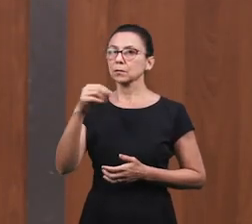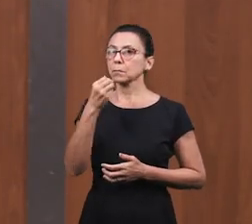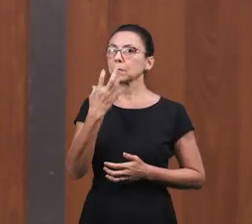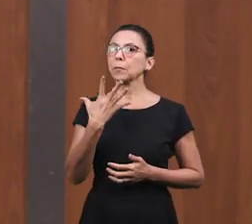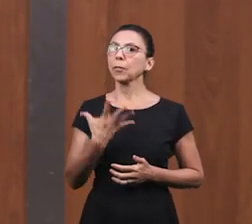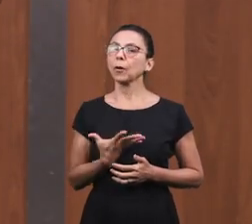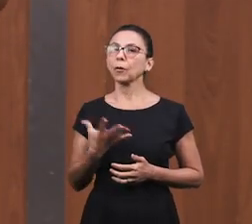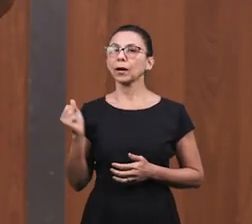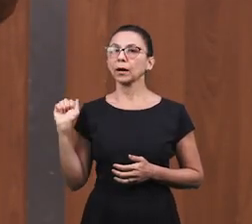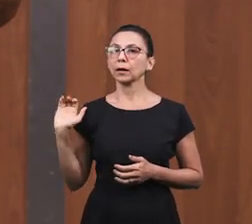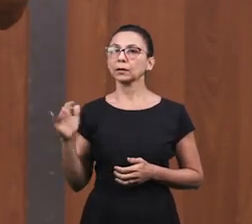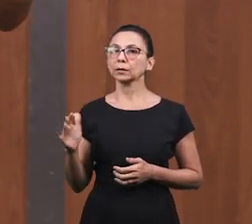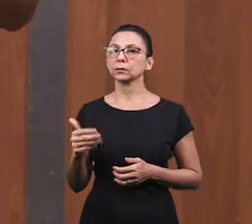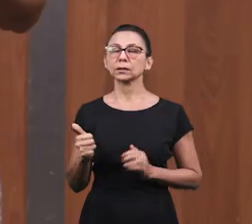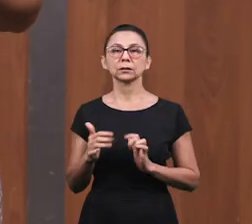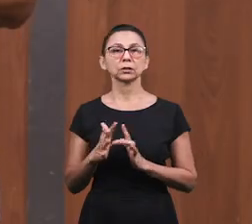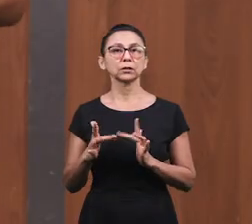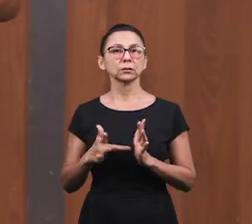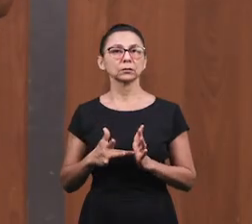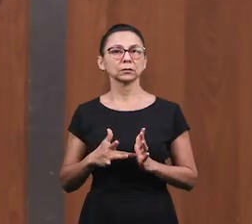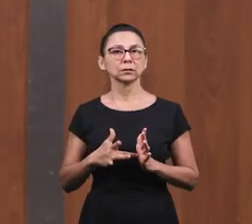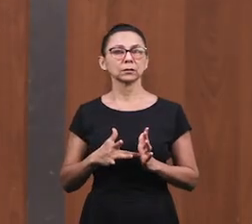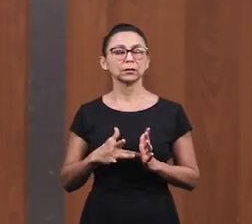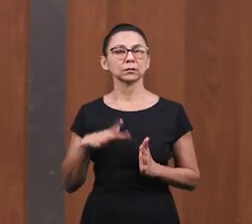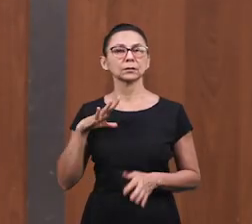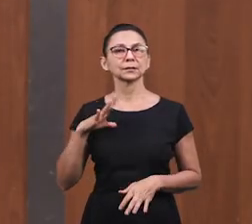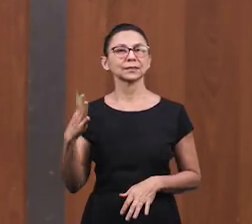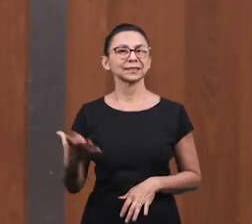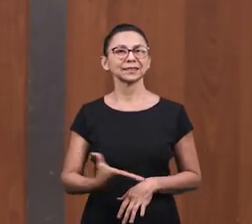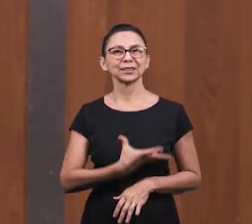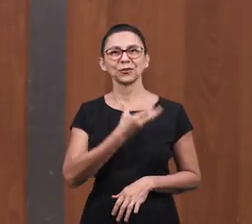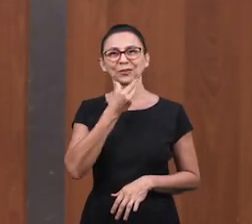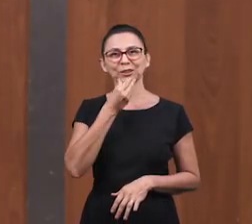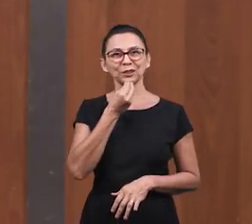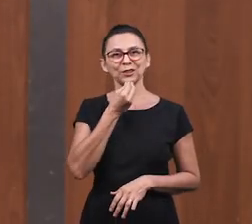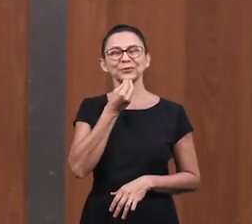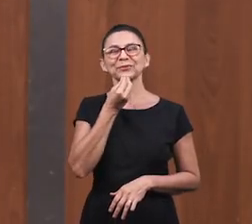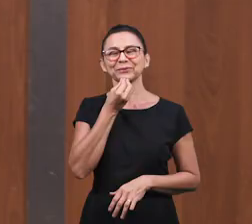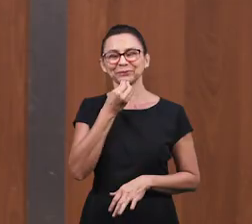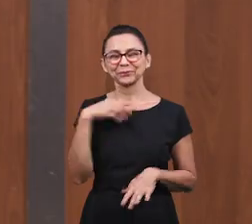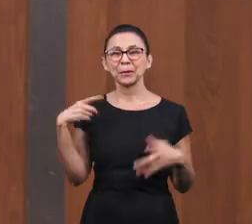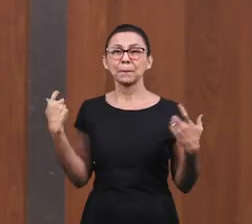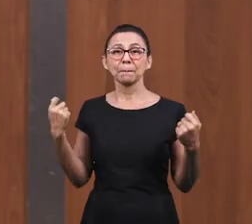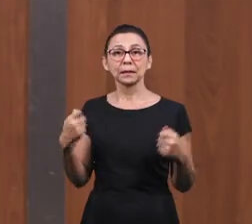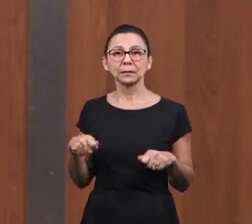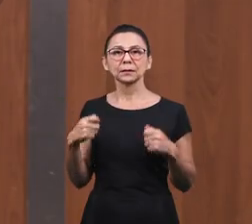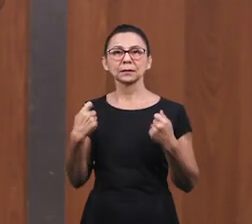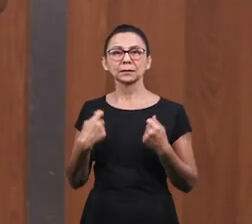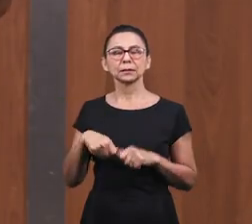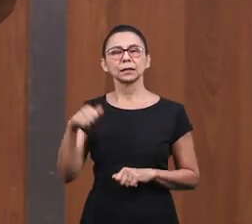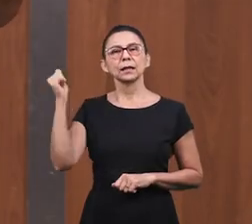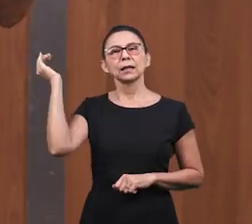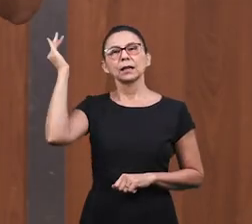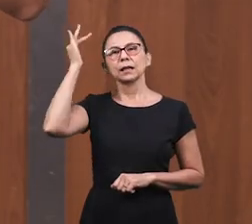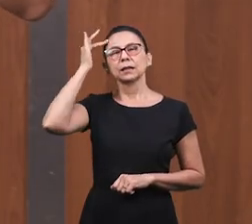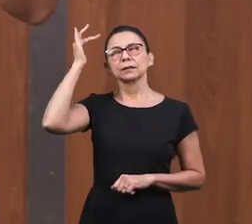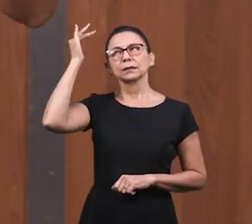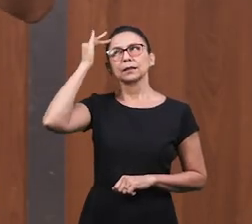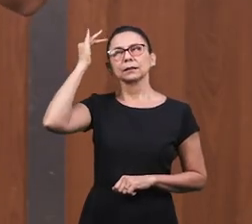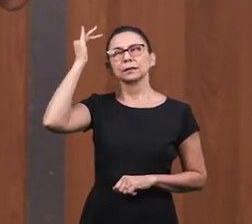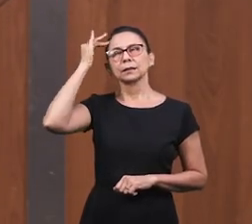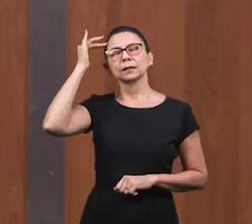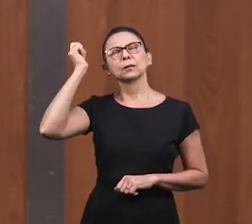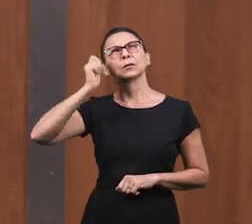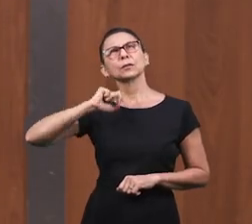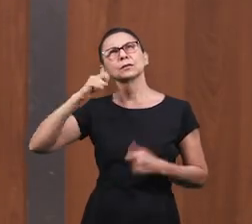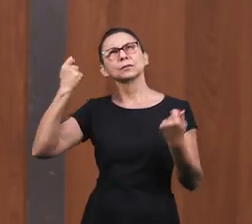e adorar a Jesus, que é o nosso Salvador. Nós precisamos nos conscientizar, pensar